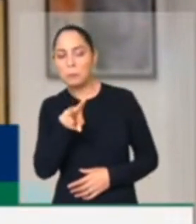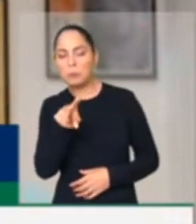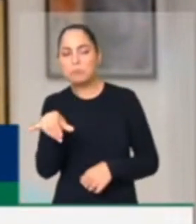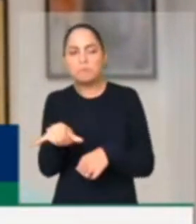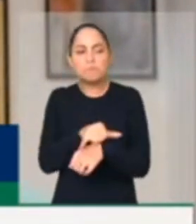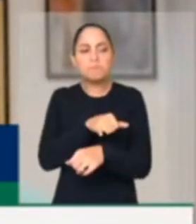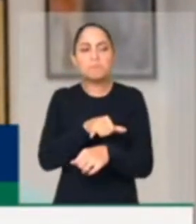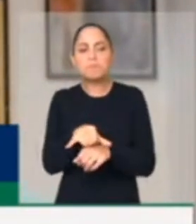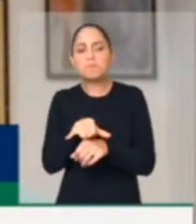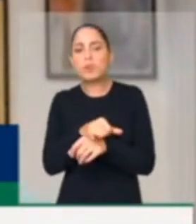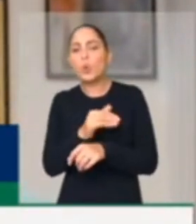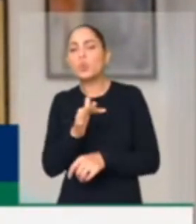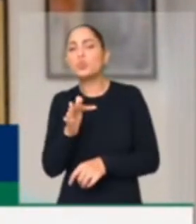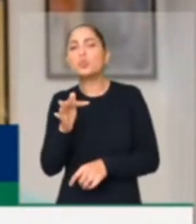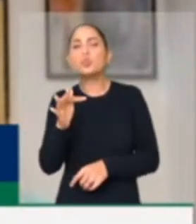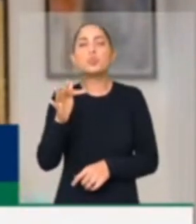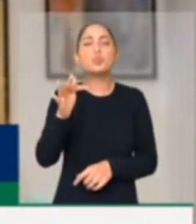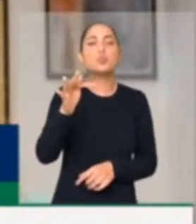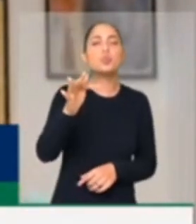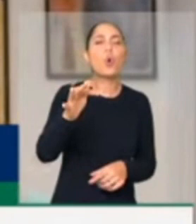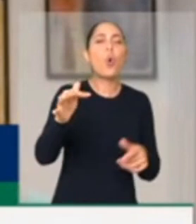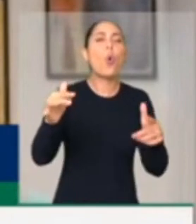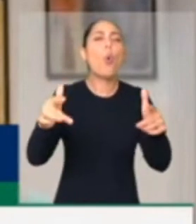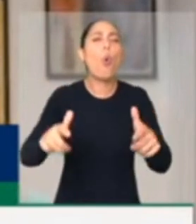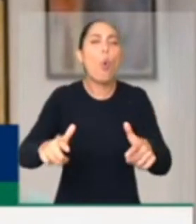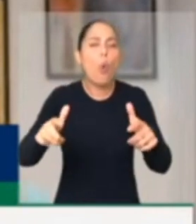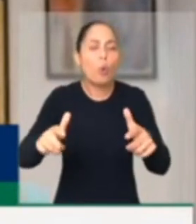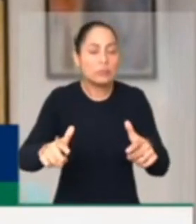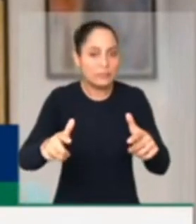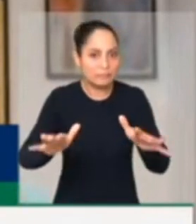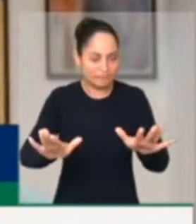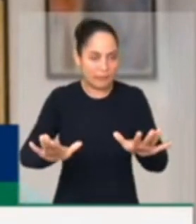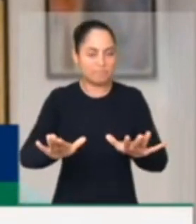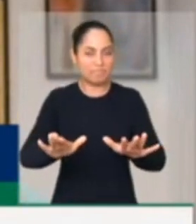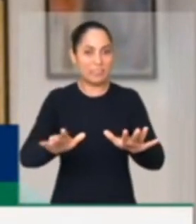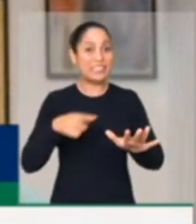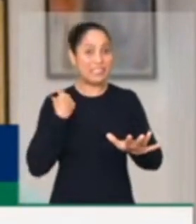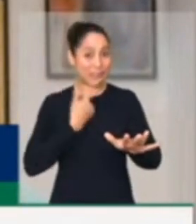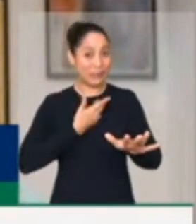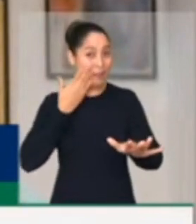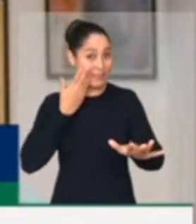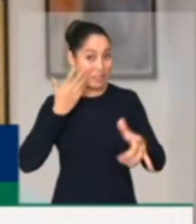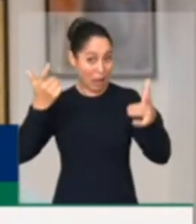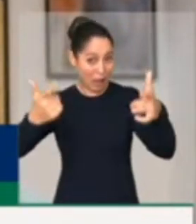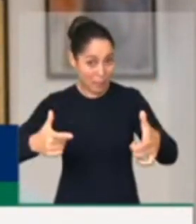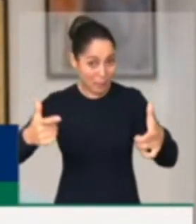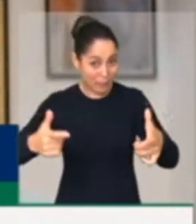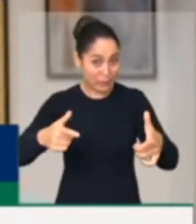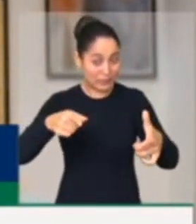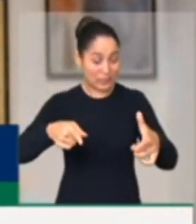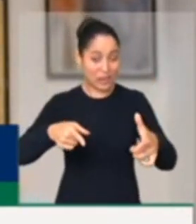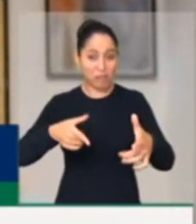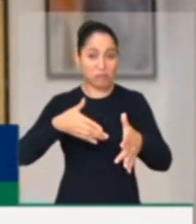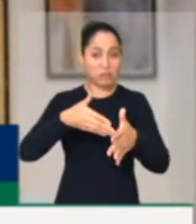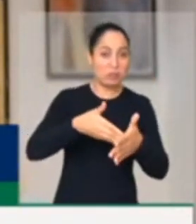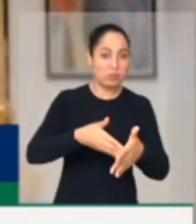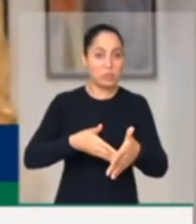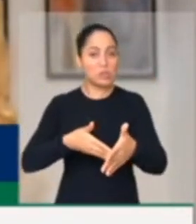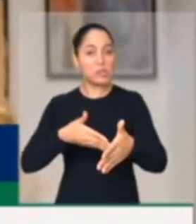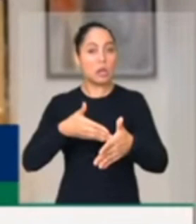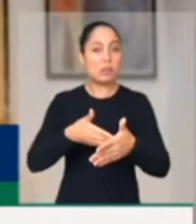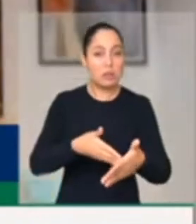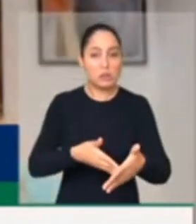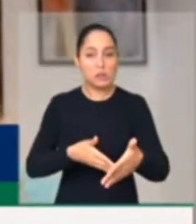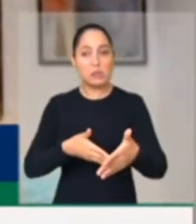vamos caminhando para uma situação cada vez mais insustentável de enfrentamento à pandemia,